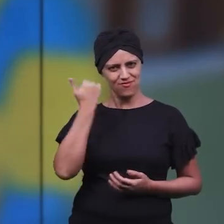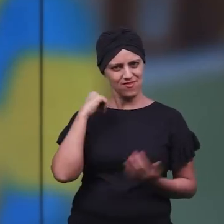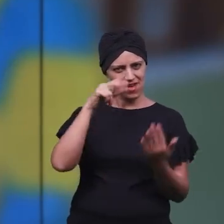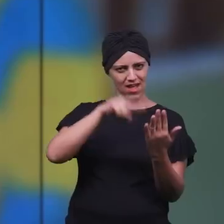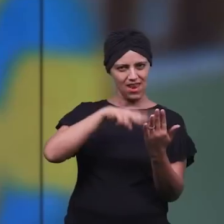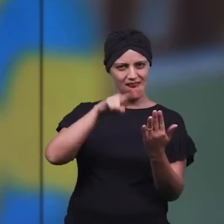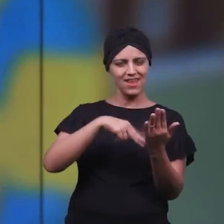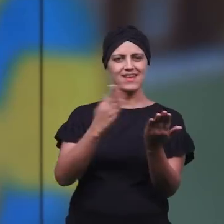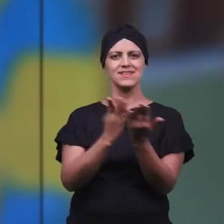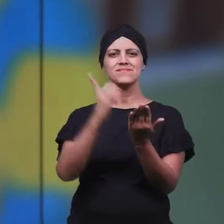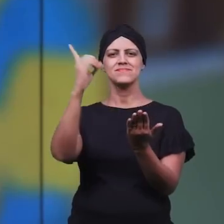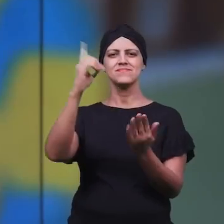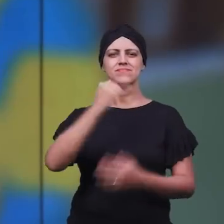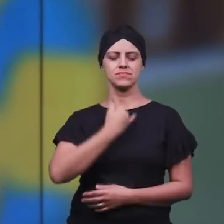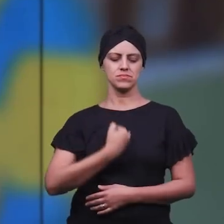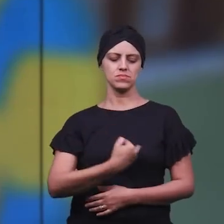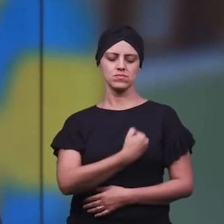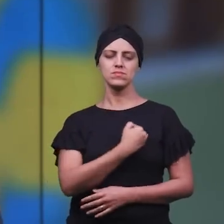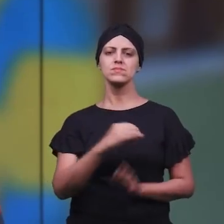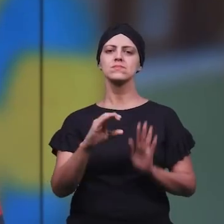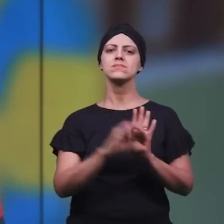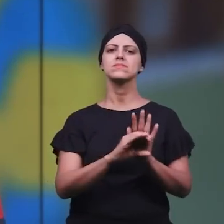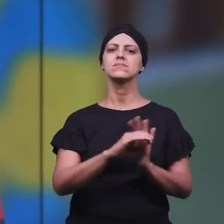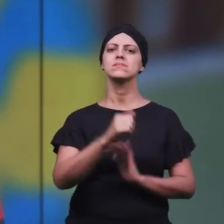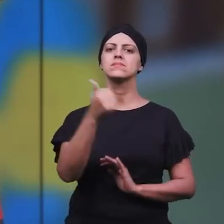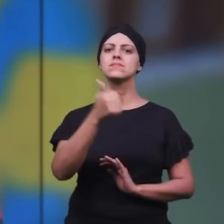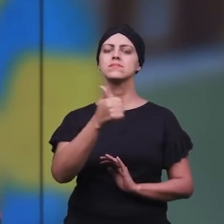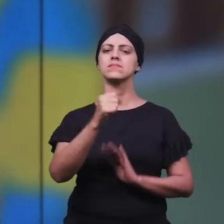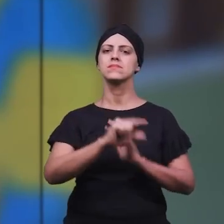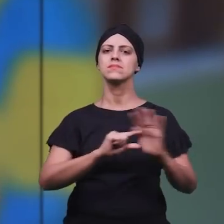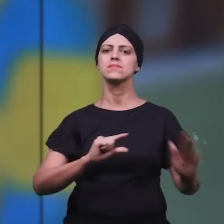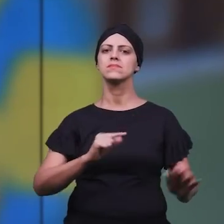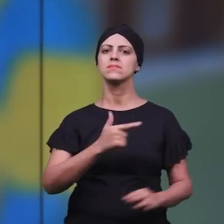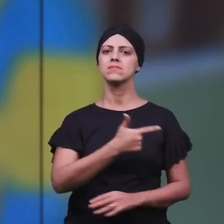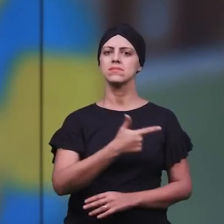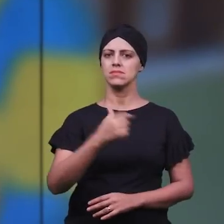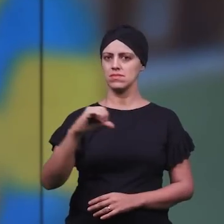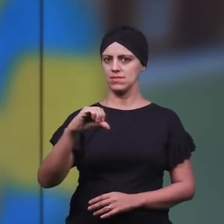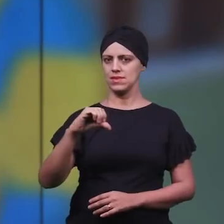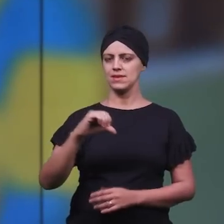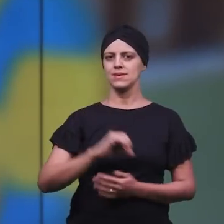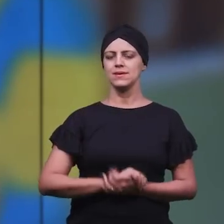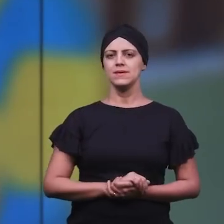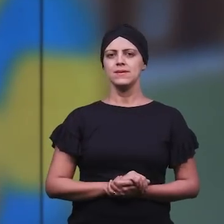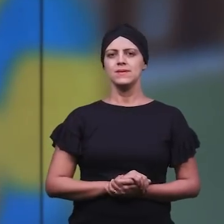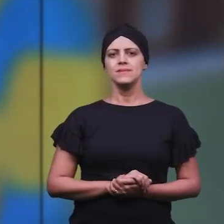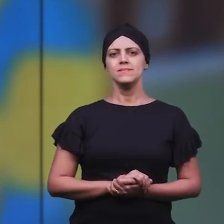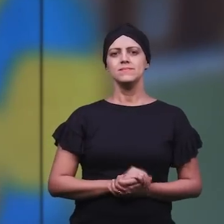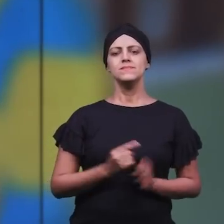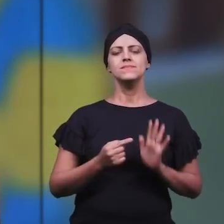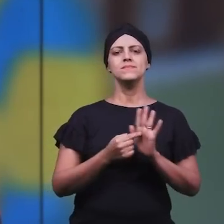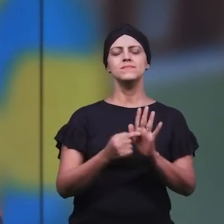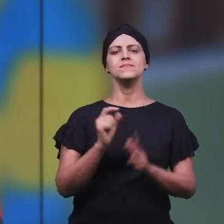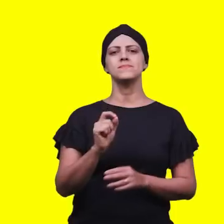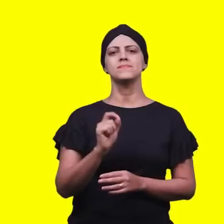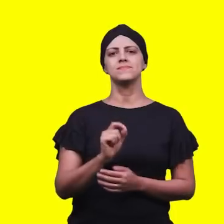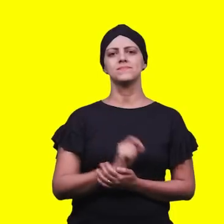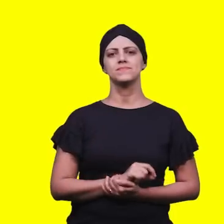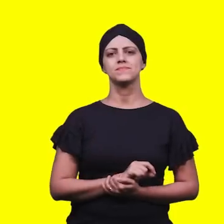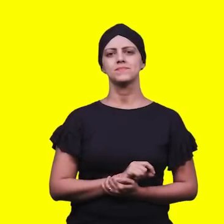Vamos ler a palavra de Deus em João, capítulo 1, versículo 29, a parte que diz